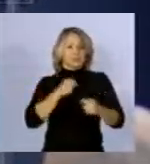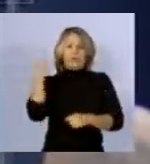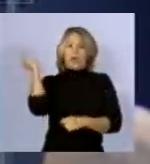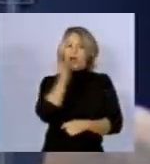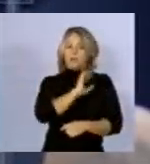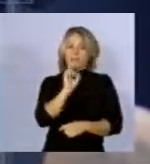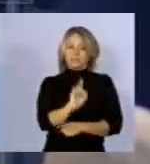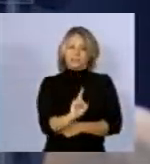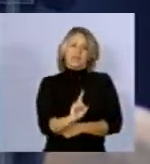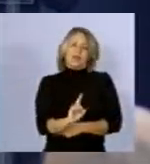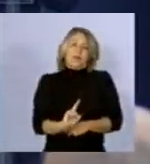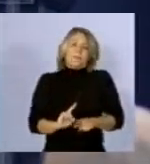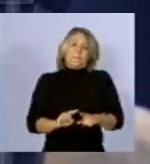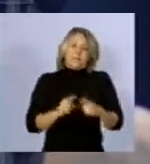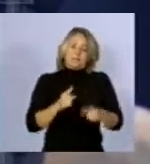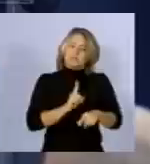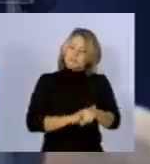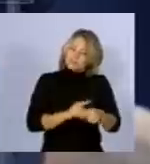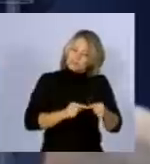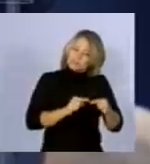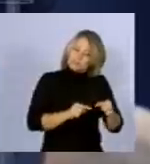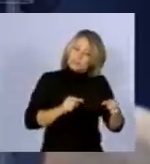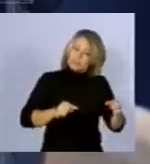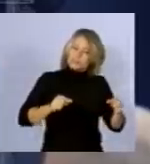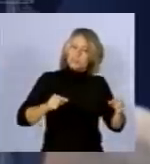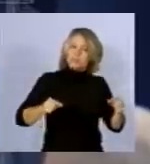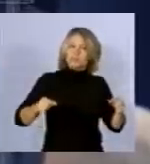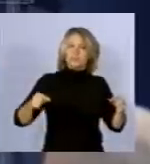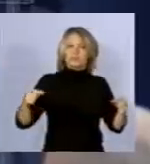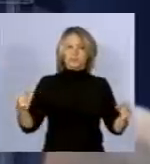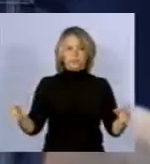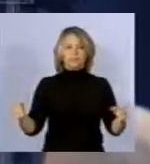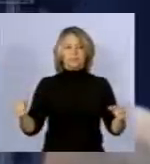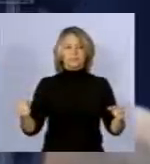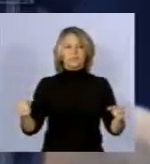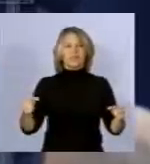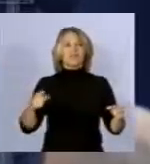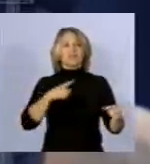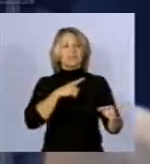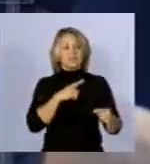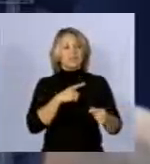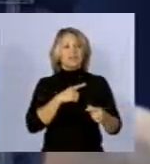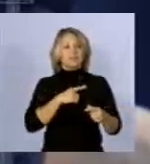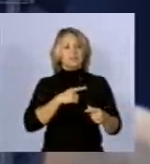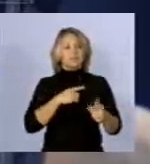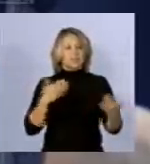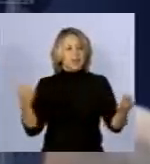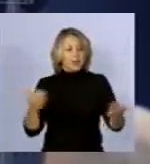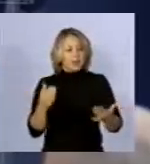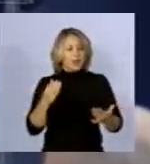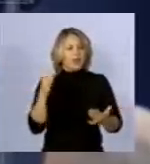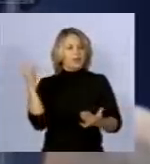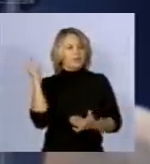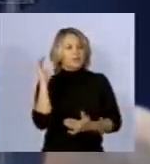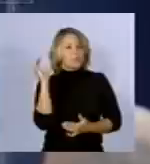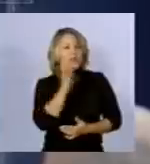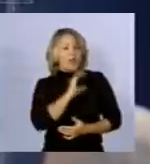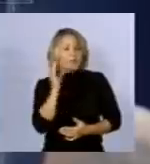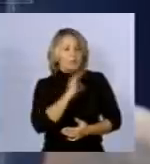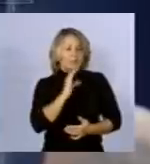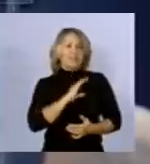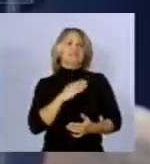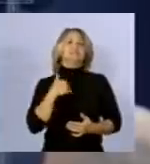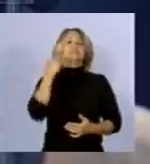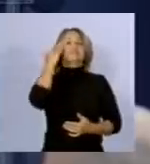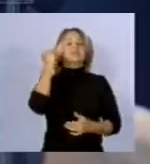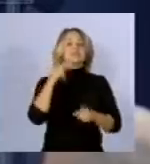imediatamente eu acho que isso é poluir o debate a gente tem medidas emergenciais que eu gostei